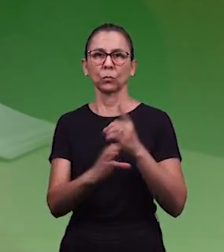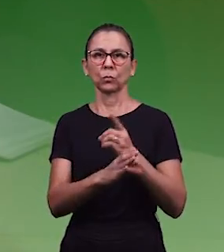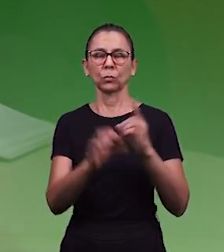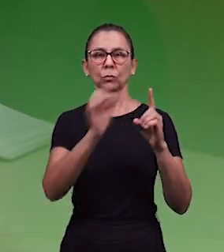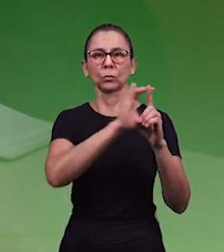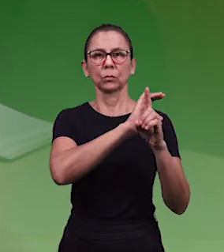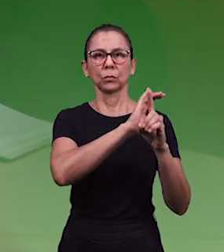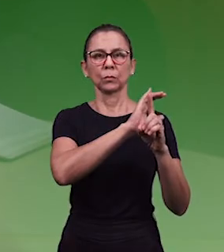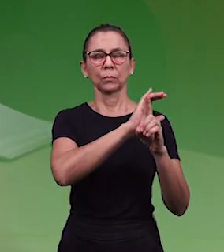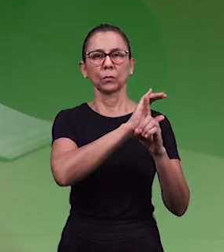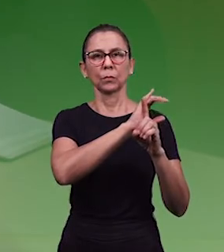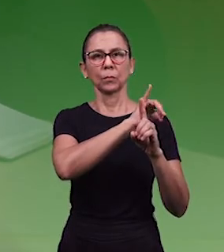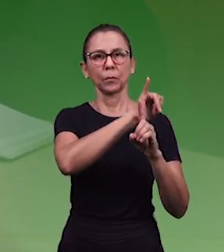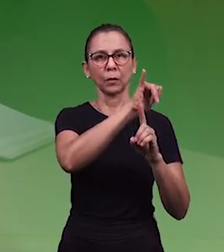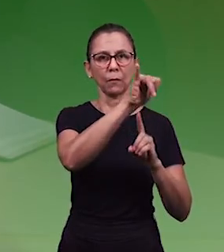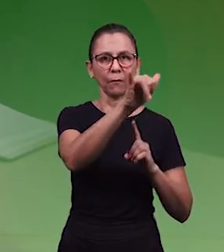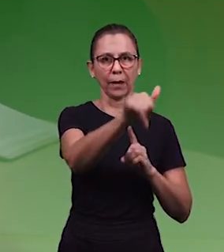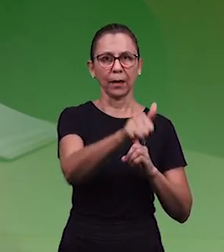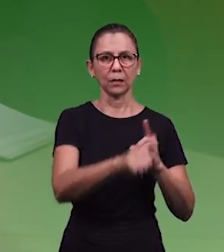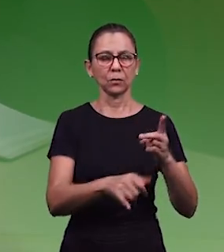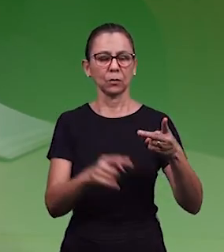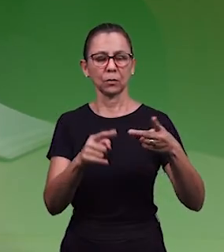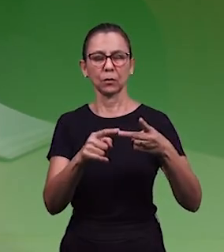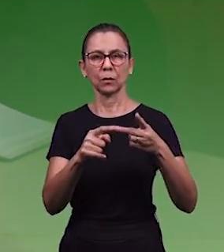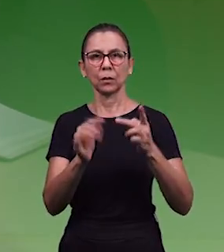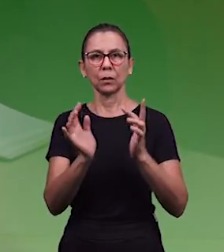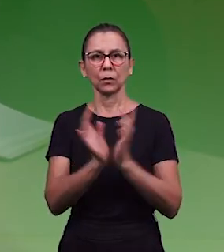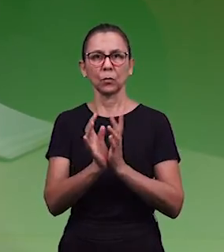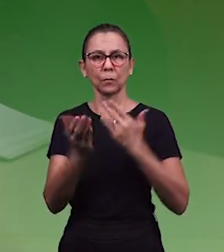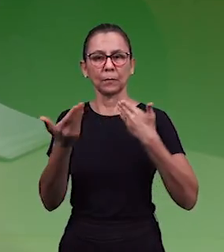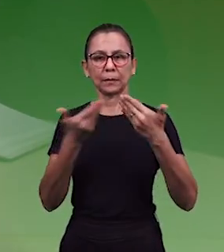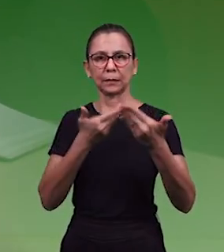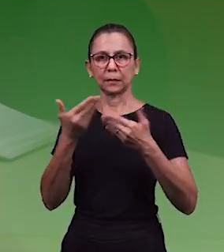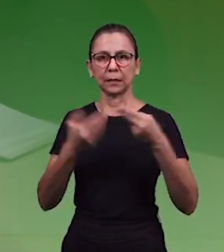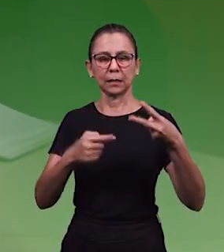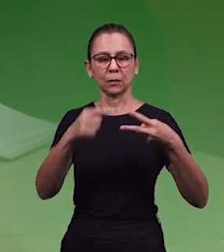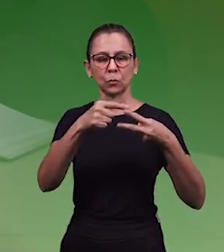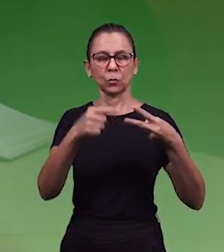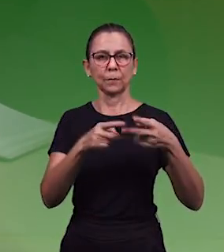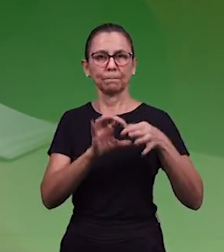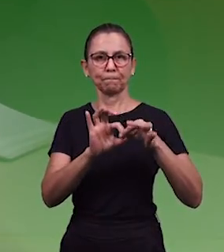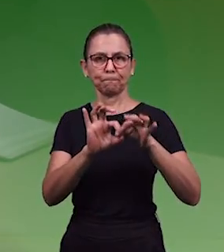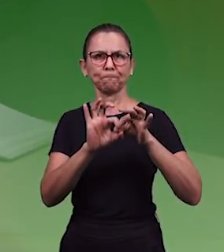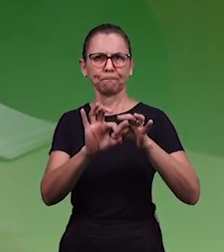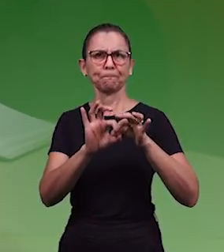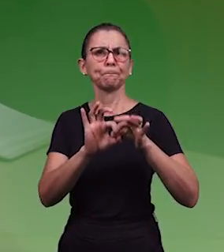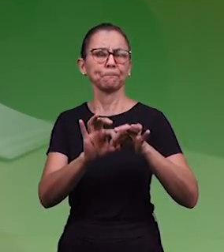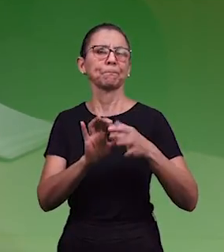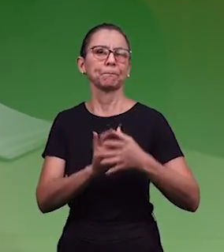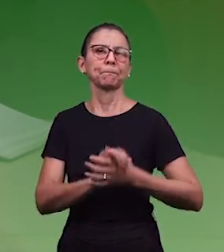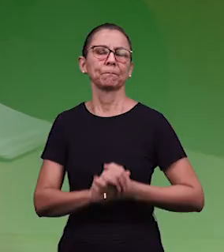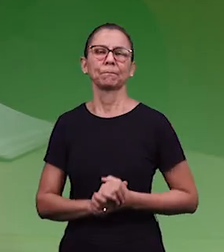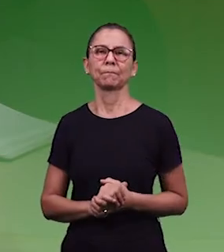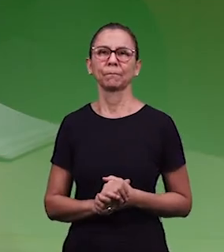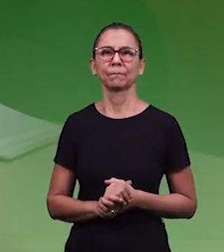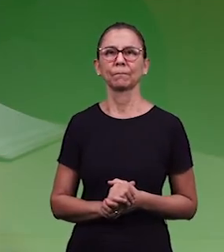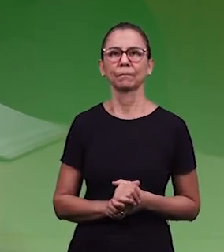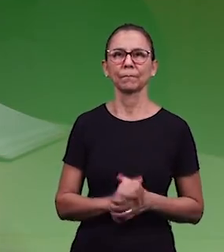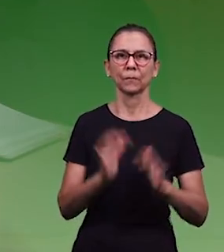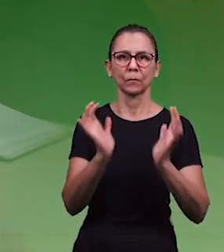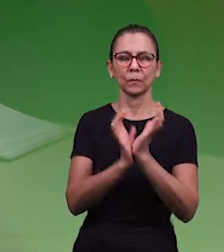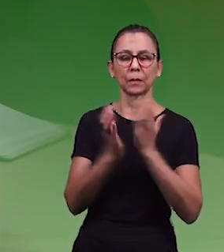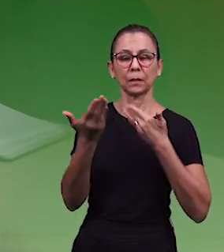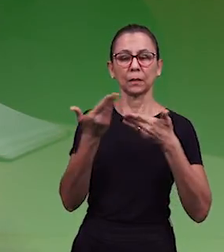porque naquela fase que nós falamos da reunião, cada grupo de assistência passa por um